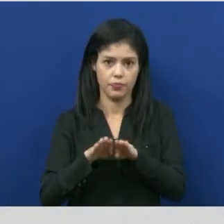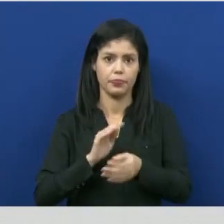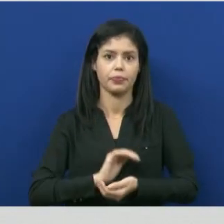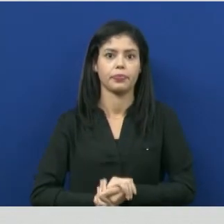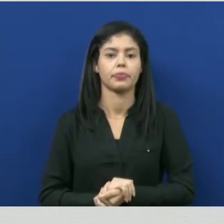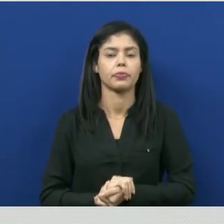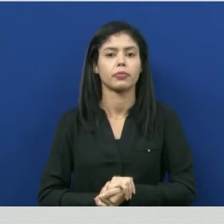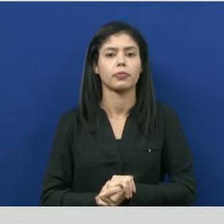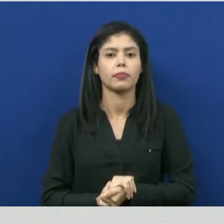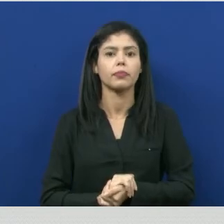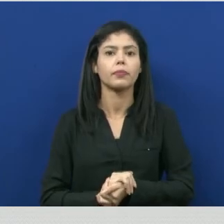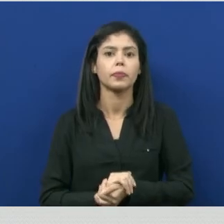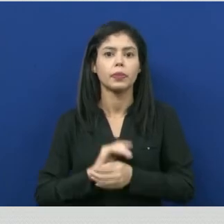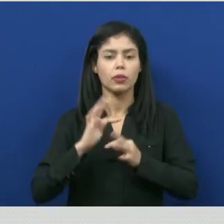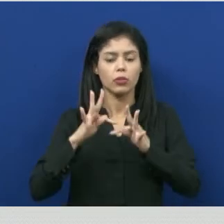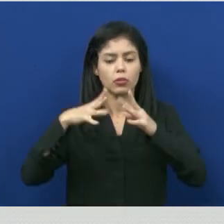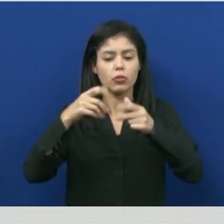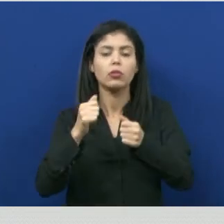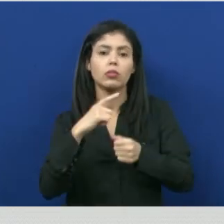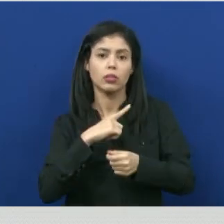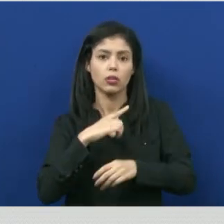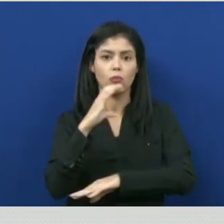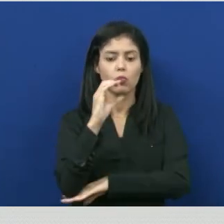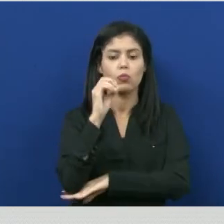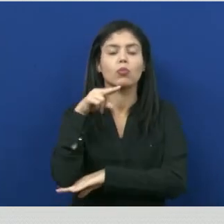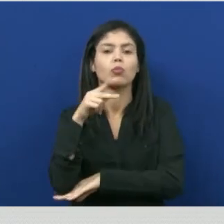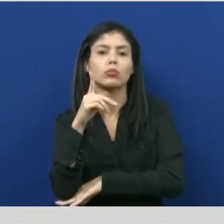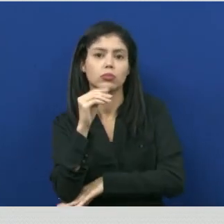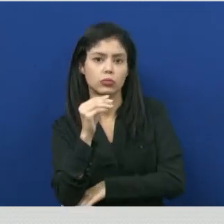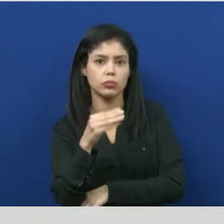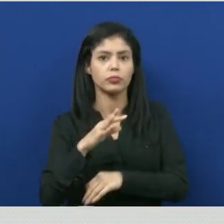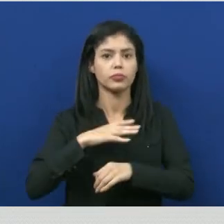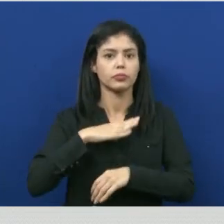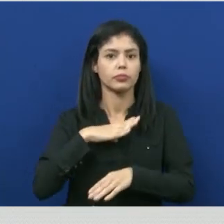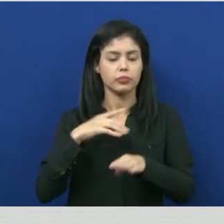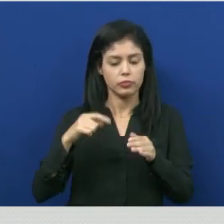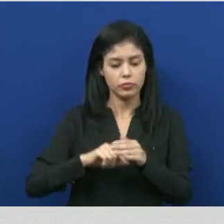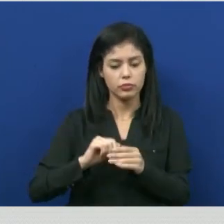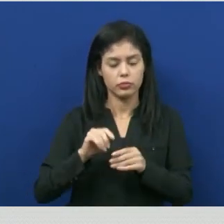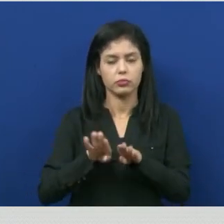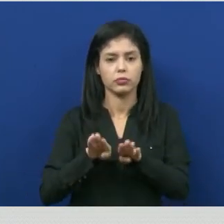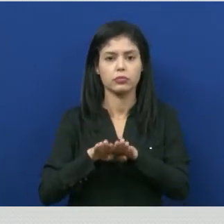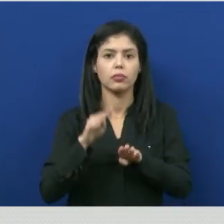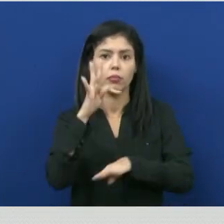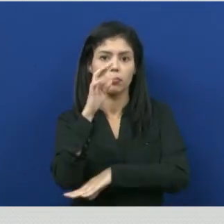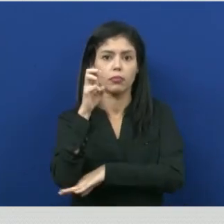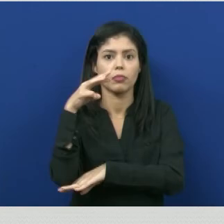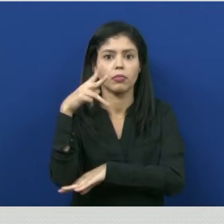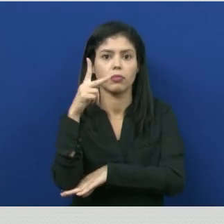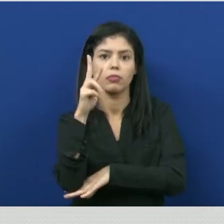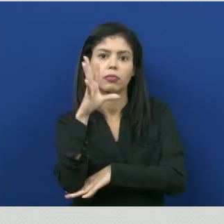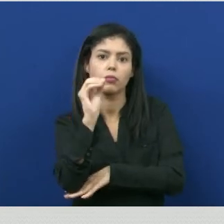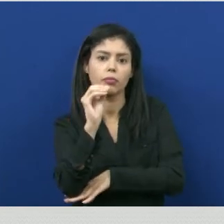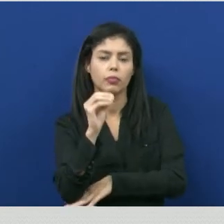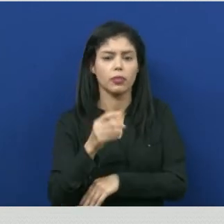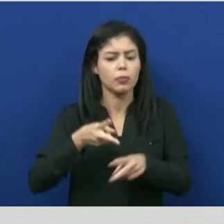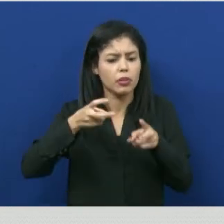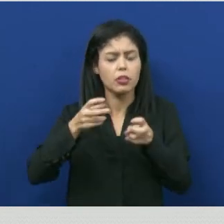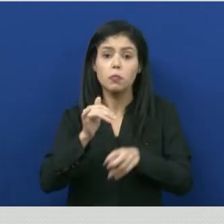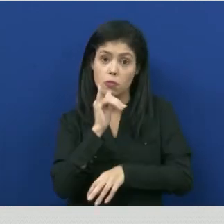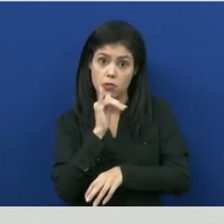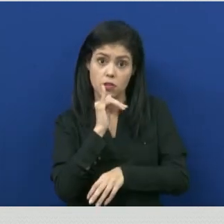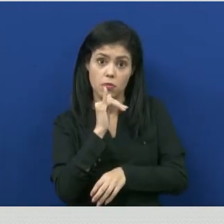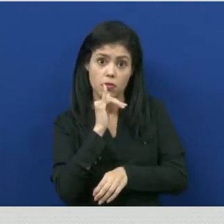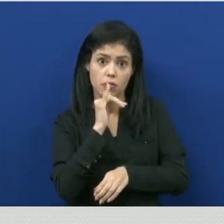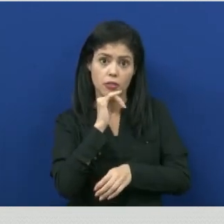metais, em geral, eles são condutores térmicos. Por exemplo, a gente pode perceber que as panelas elas